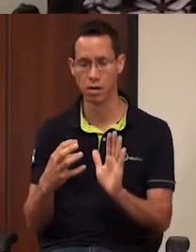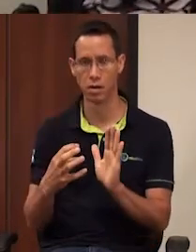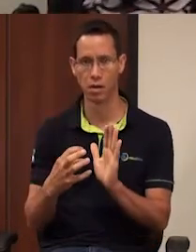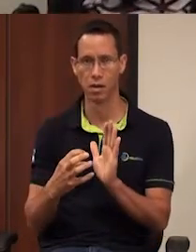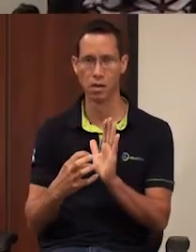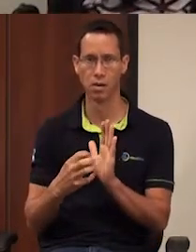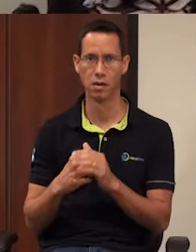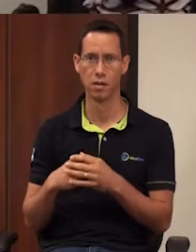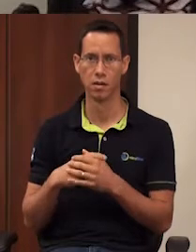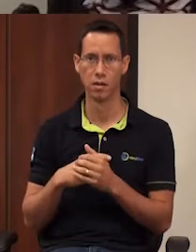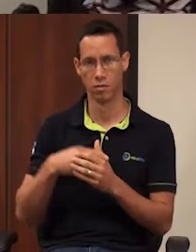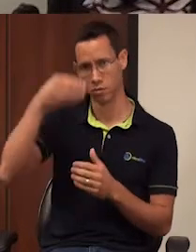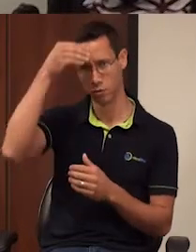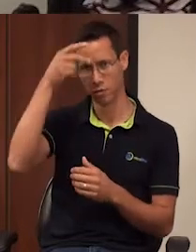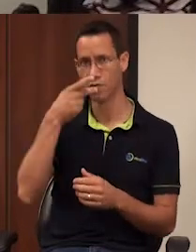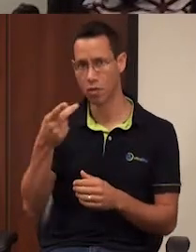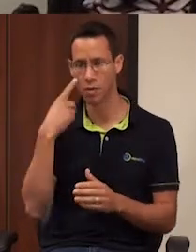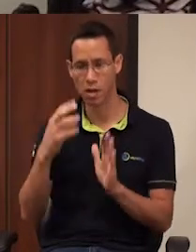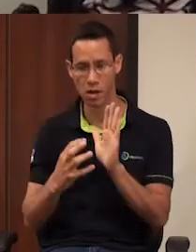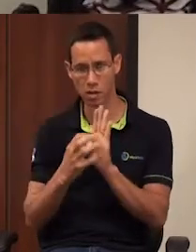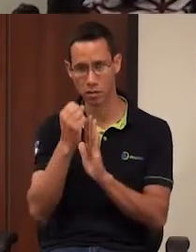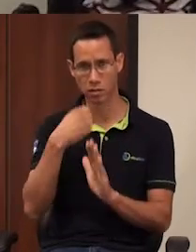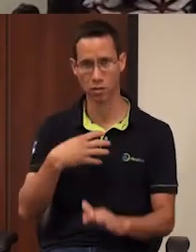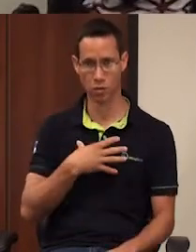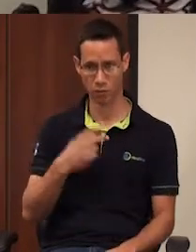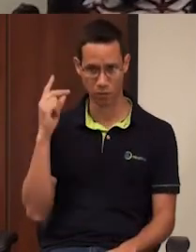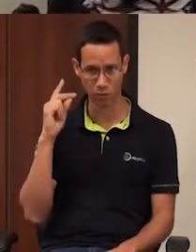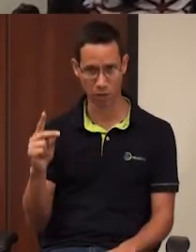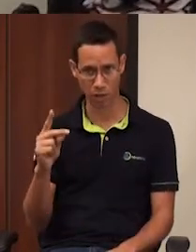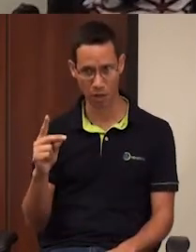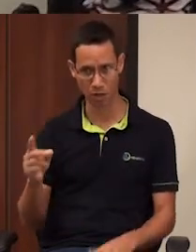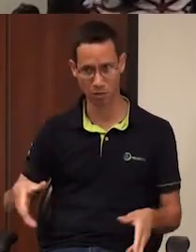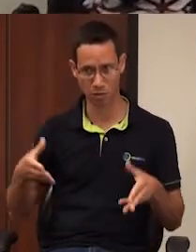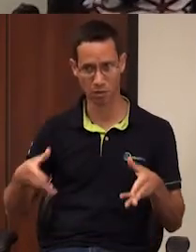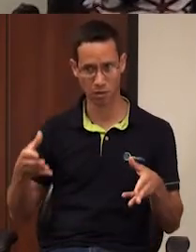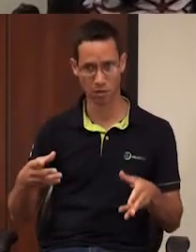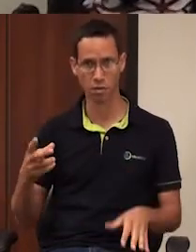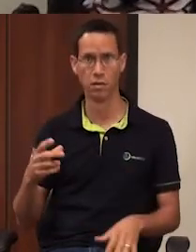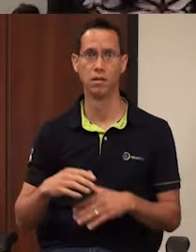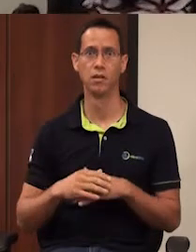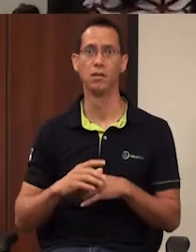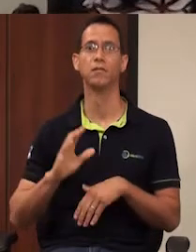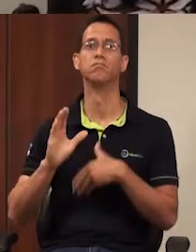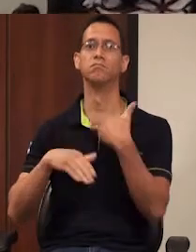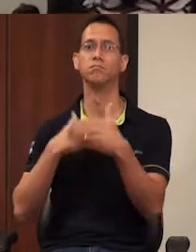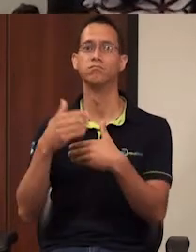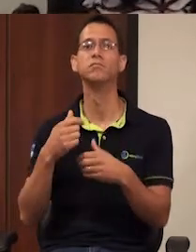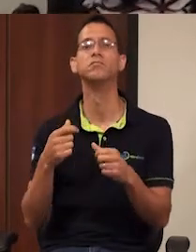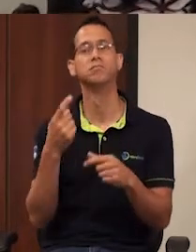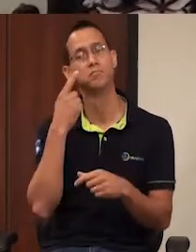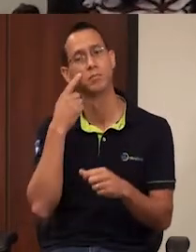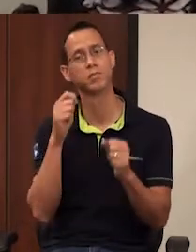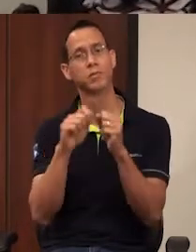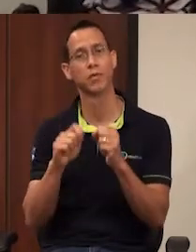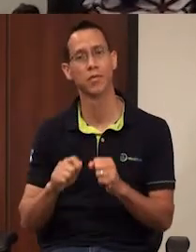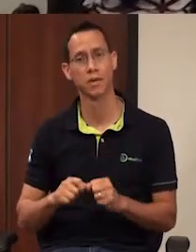falou pro meu sobrinho, registra o filho do rapaz do cadeirante que está lá embaixo, e aí vê o que faz. Aí